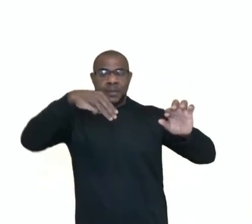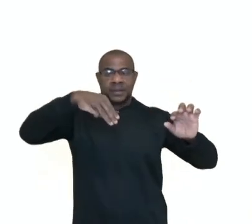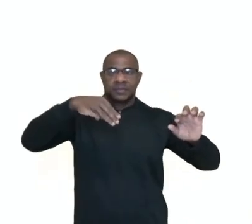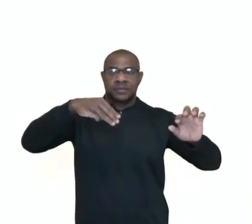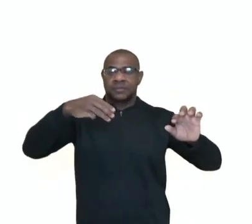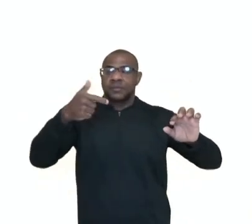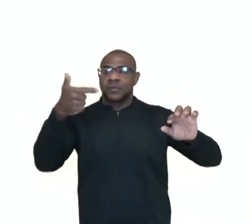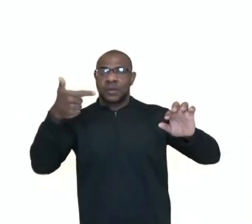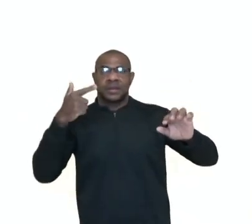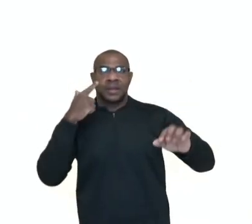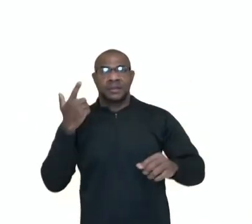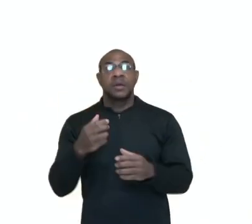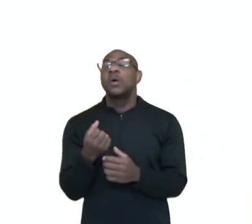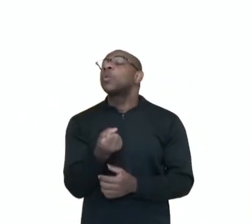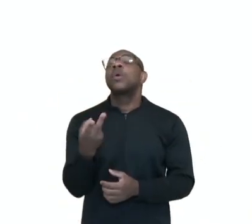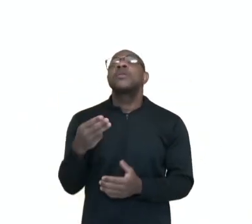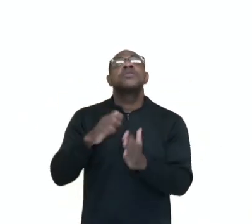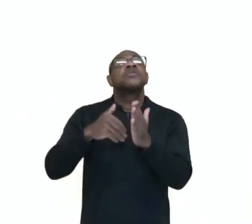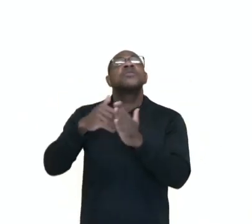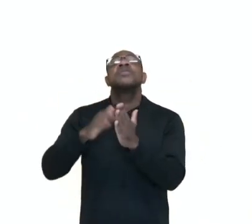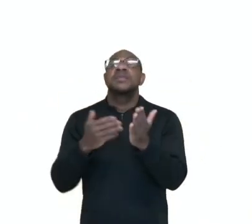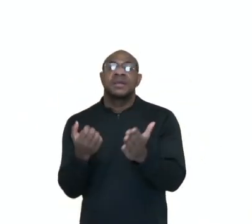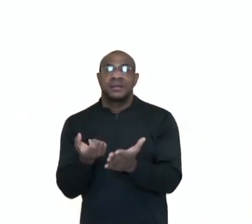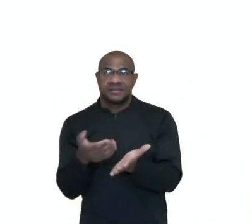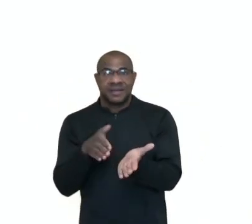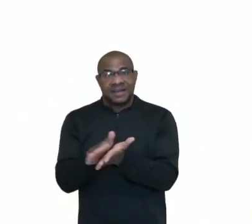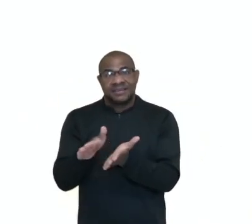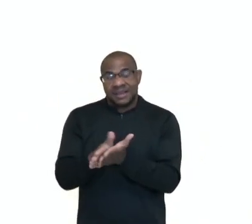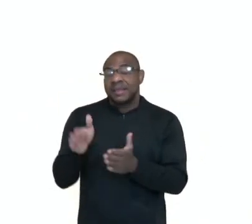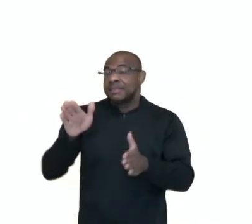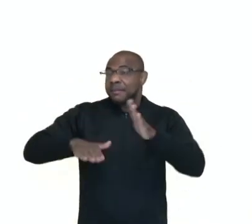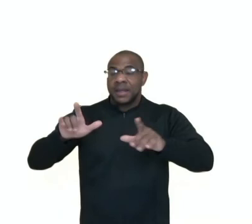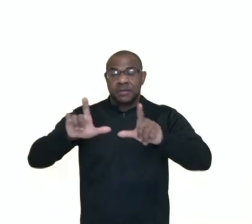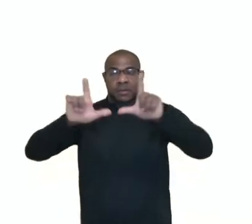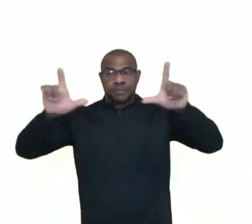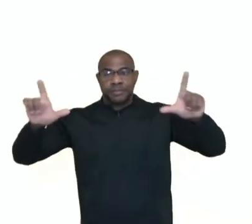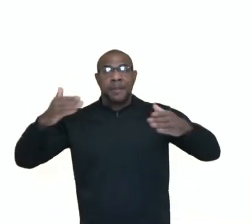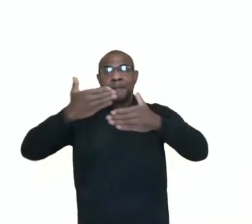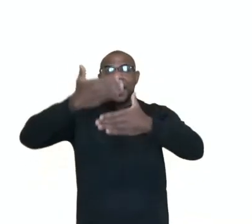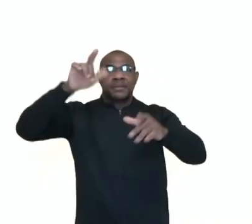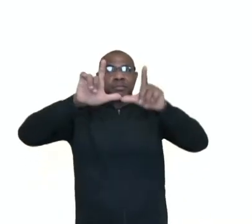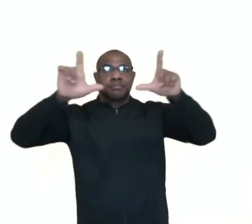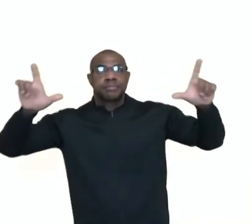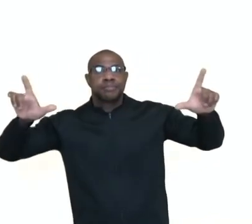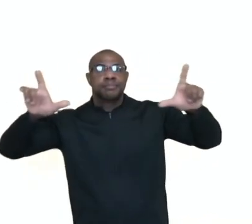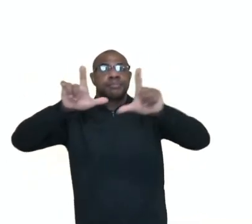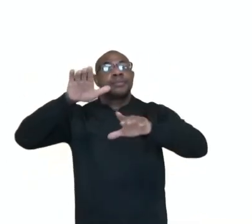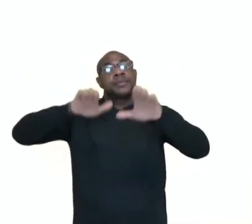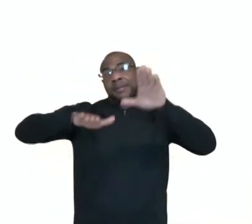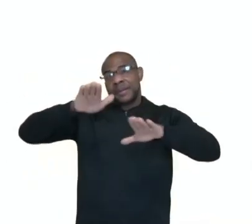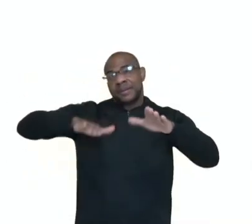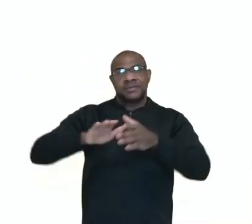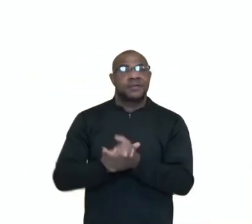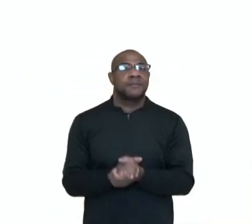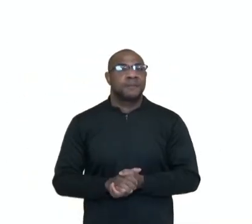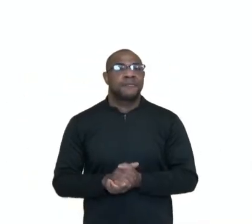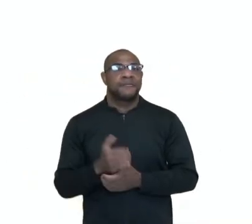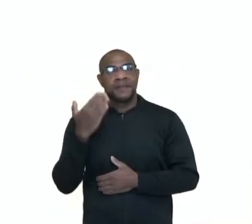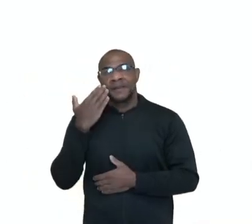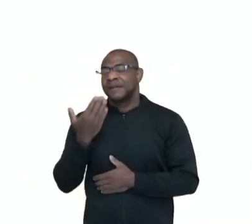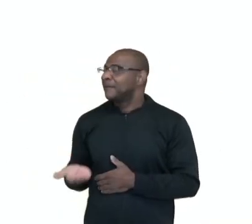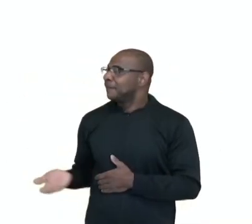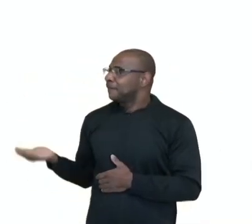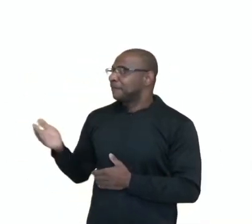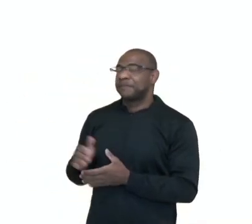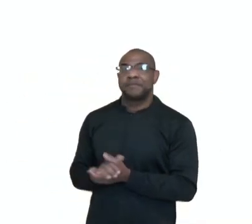quantidade de tinta. Quanto que ele vai gastar? Depende do tamanho da parede, concorda? Independente, área da parede a ser